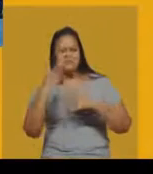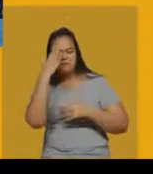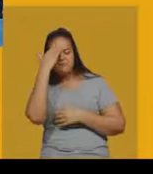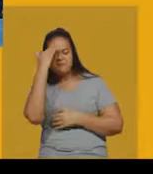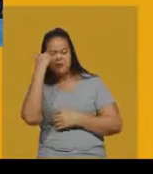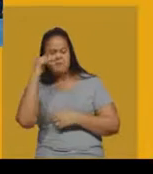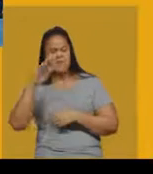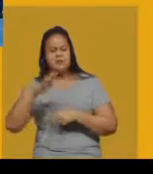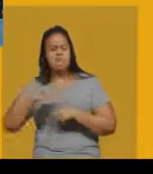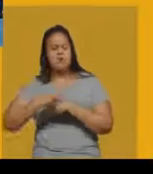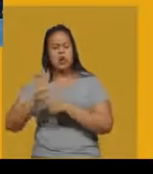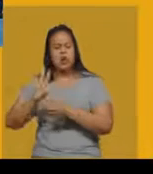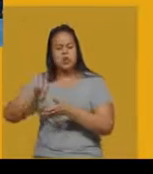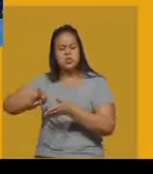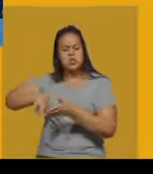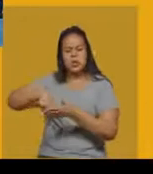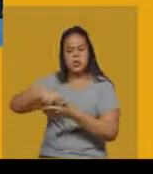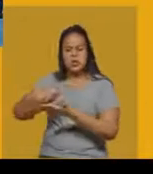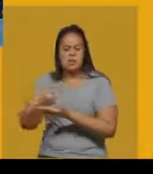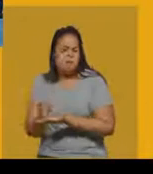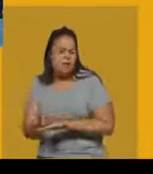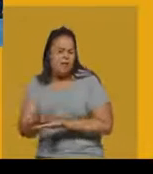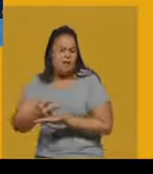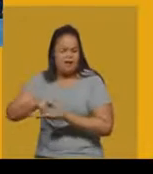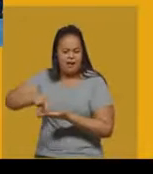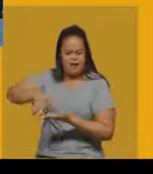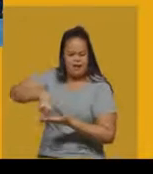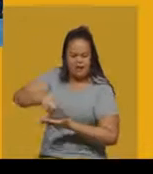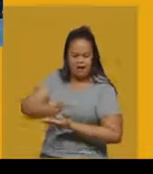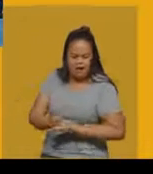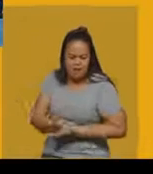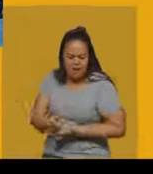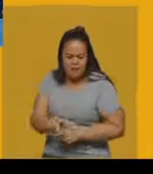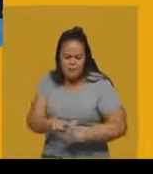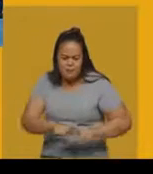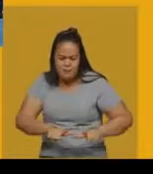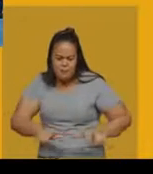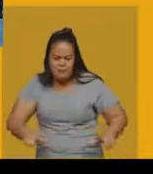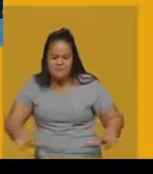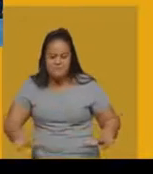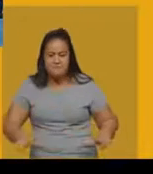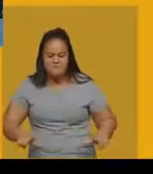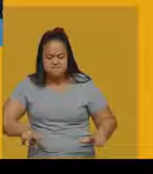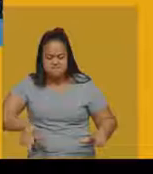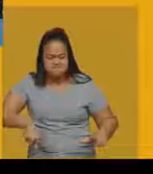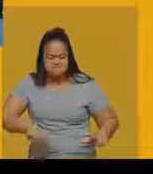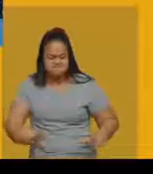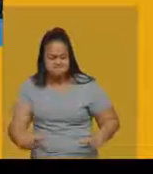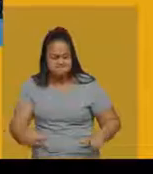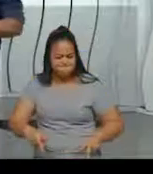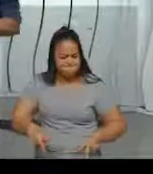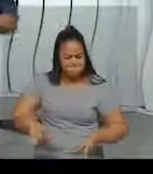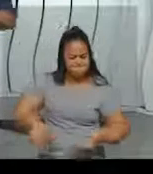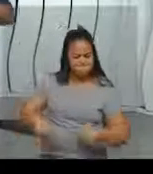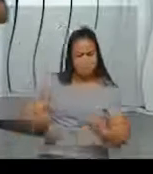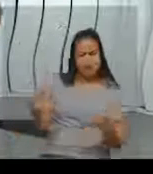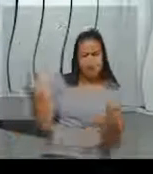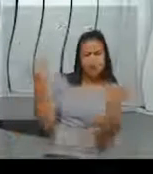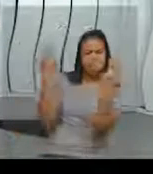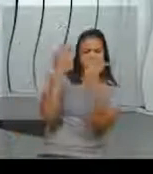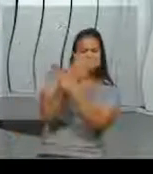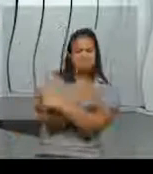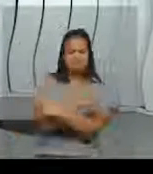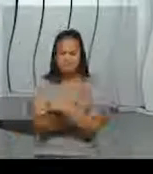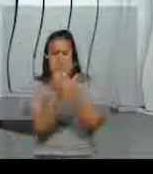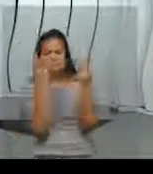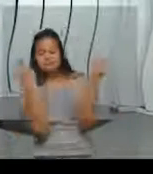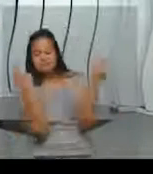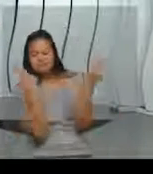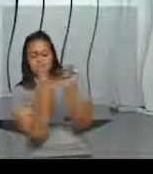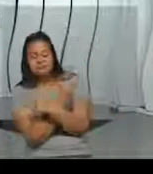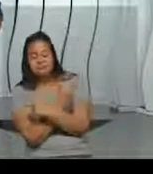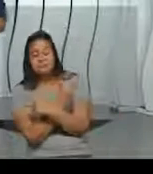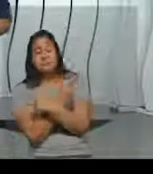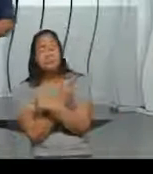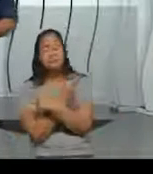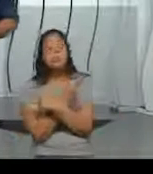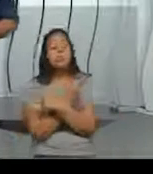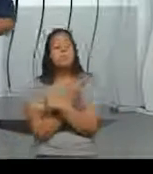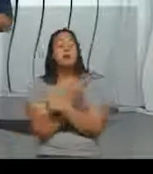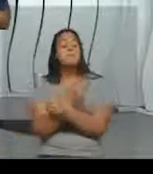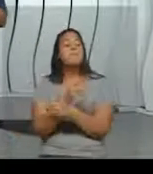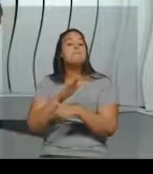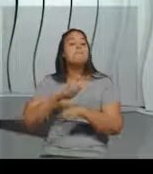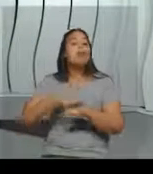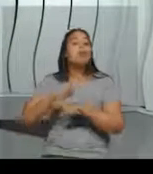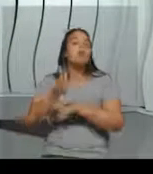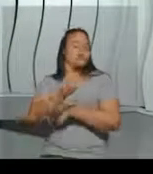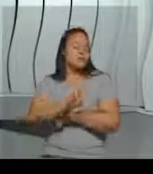pessoas rodopiarem com a cabeça no chão, de fazer essas paradas de mão, né? Que é a técnica mais conhecida, mas